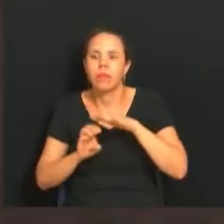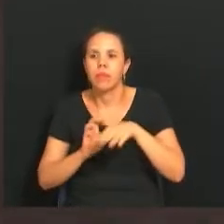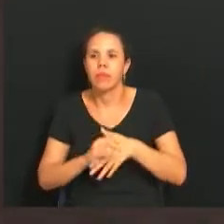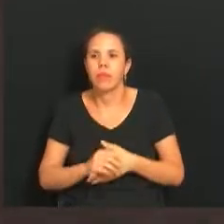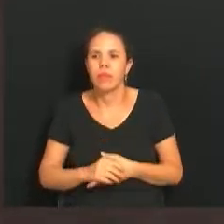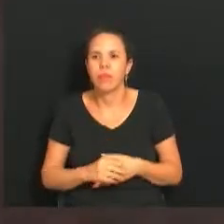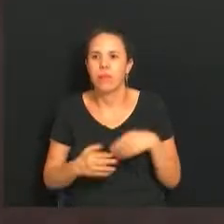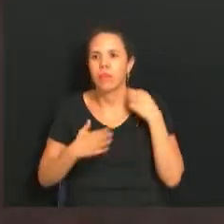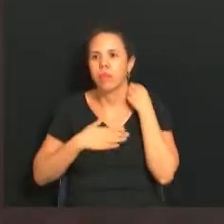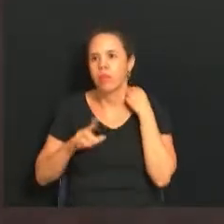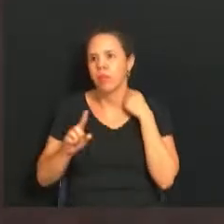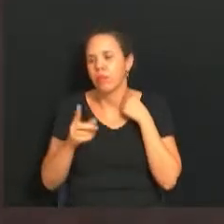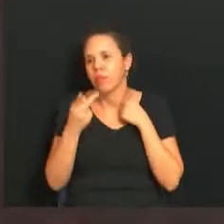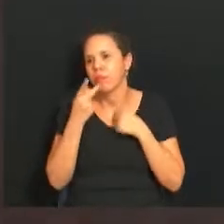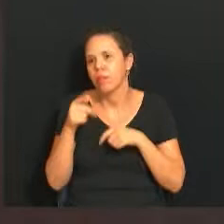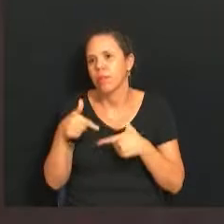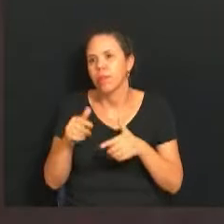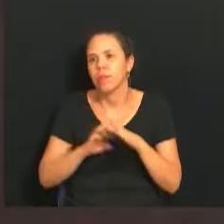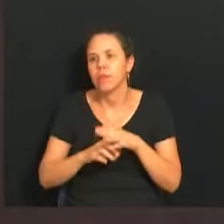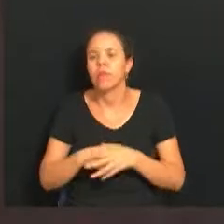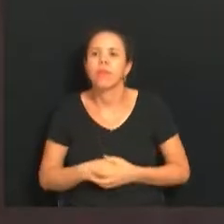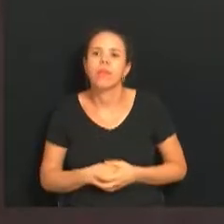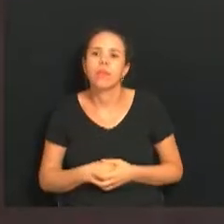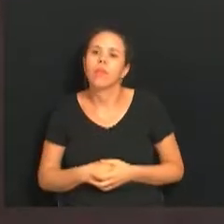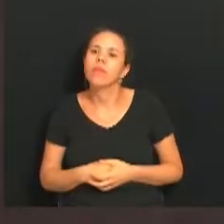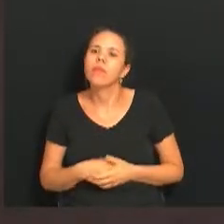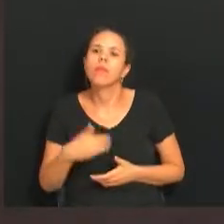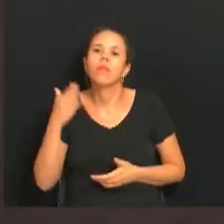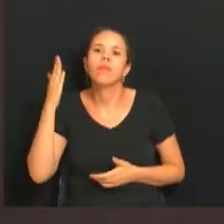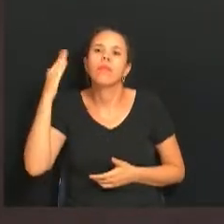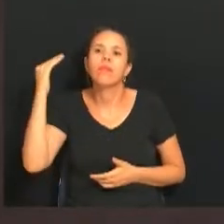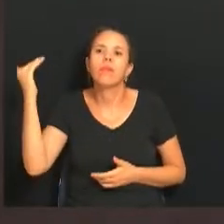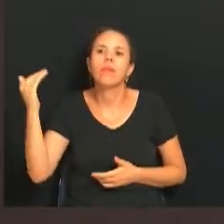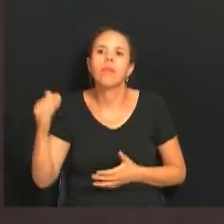gosta muito de falar, mas trabalha numa empresa conhecidíssima.